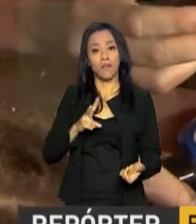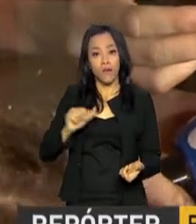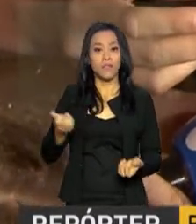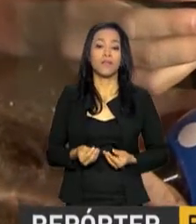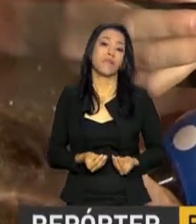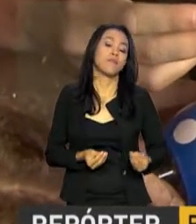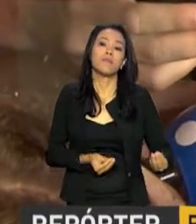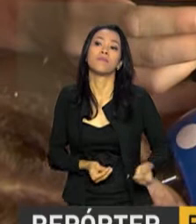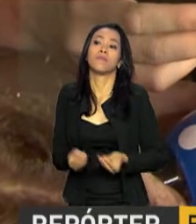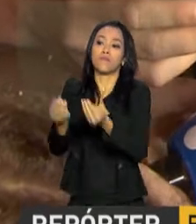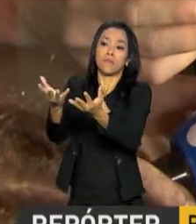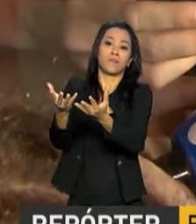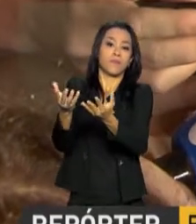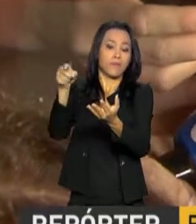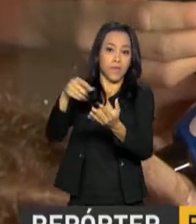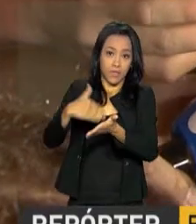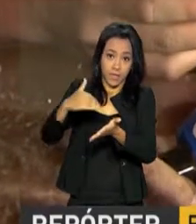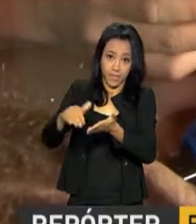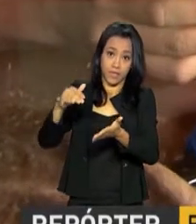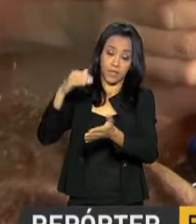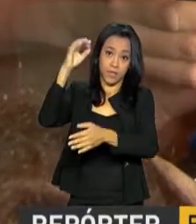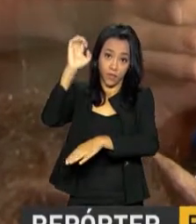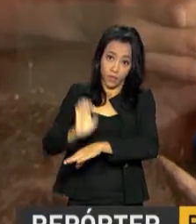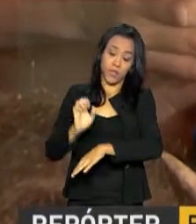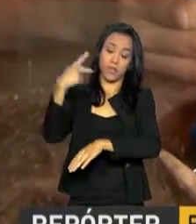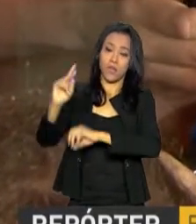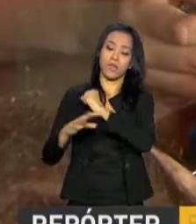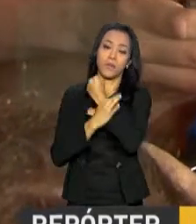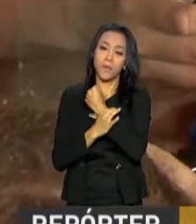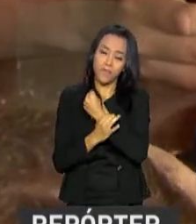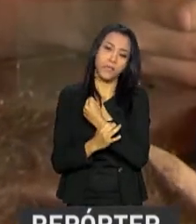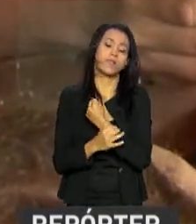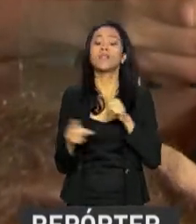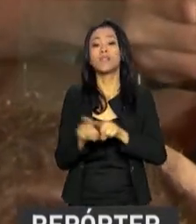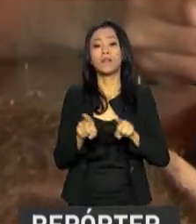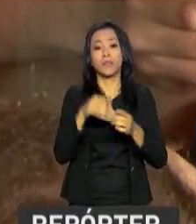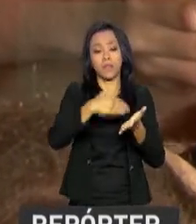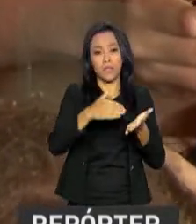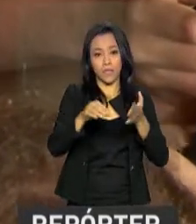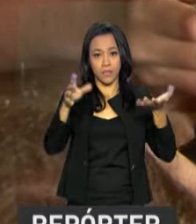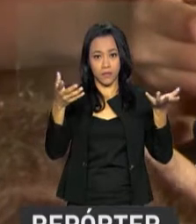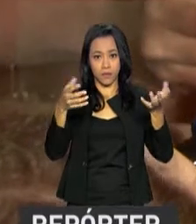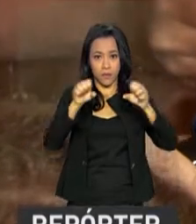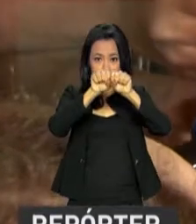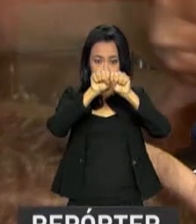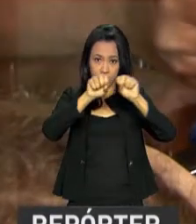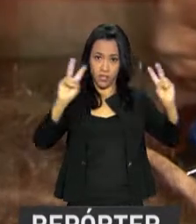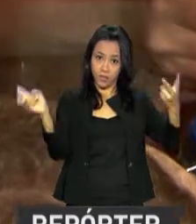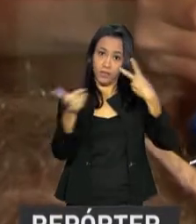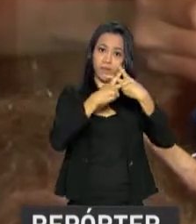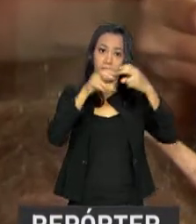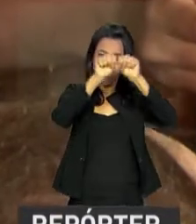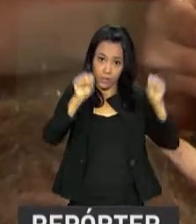de segurança pública o secretário de estado de segurança ea secretaria de administração penitenciária para que possam é ter um